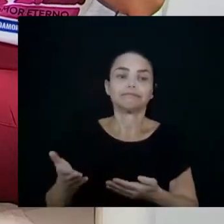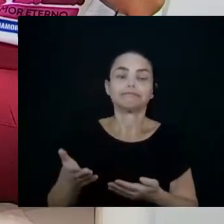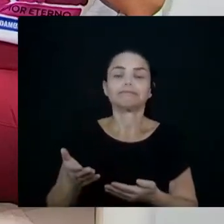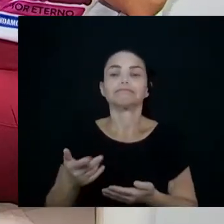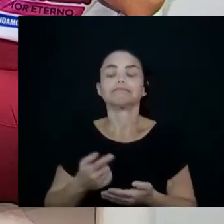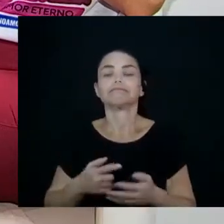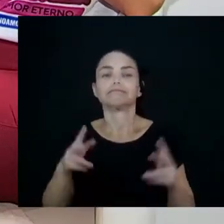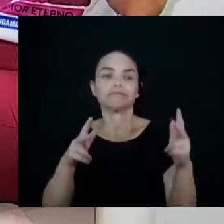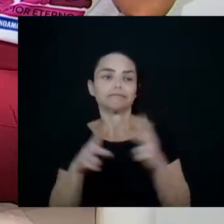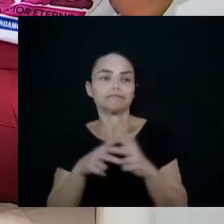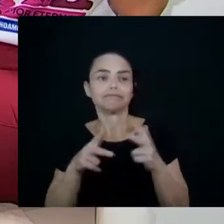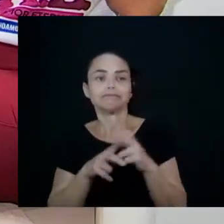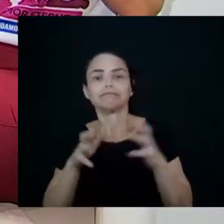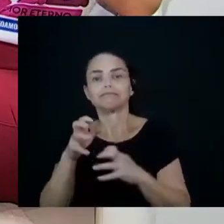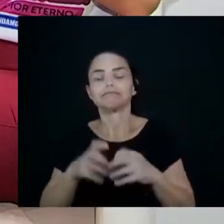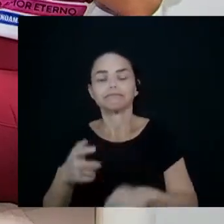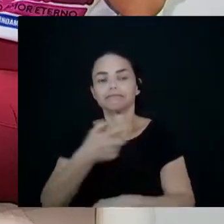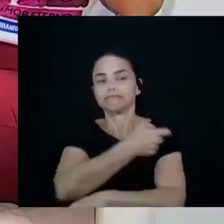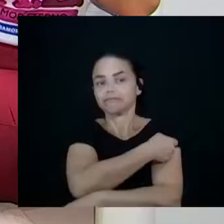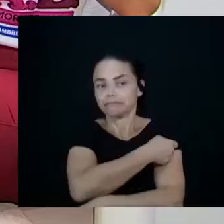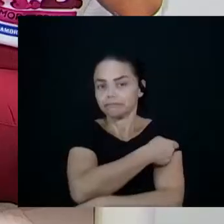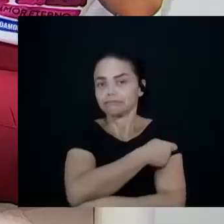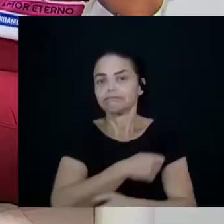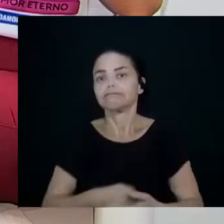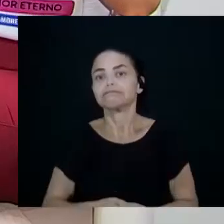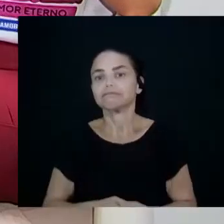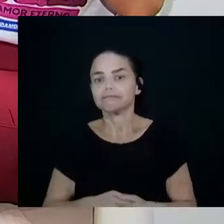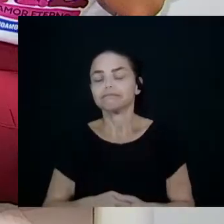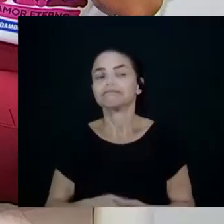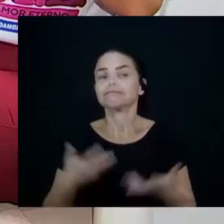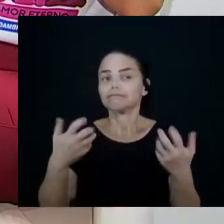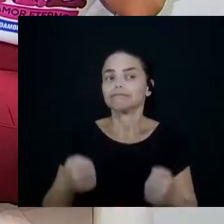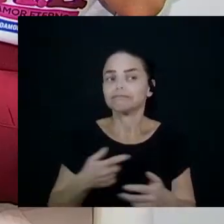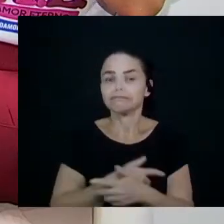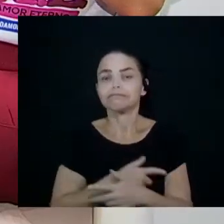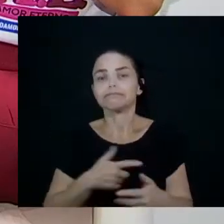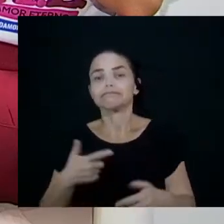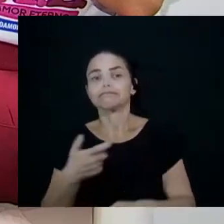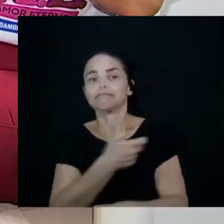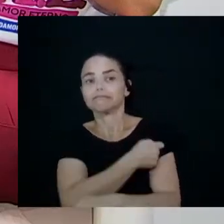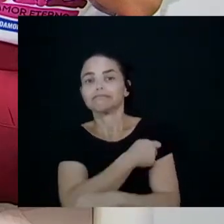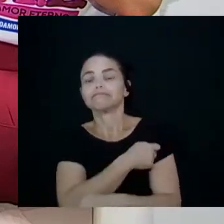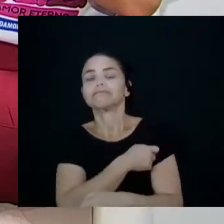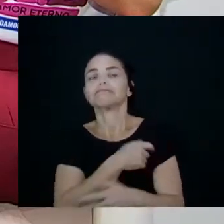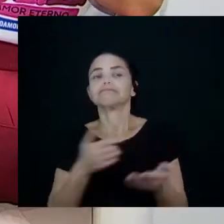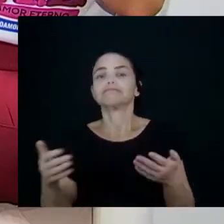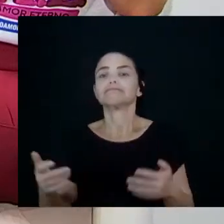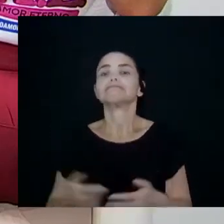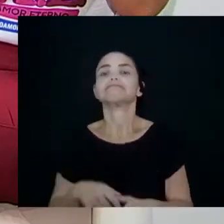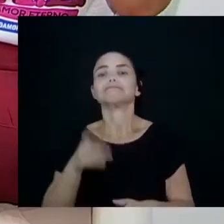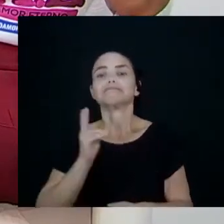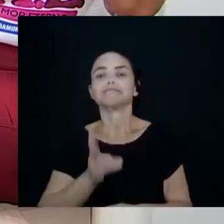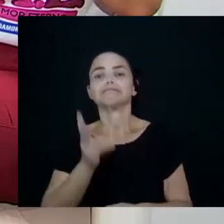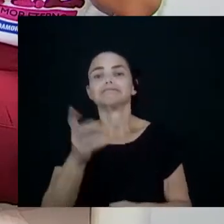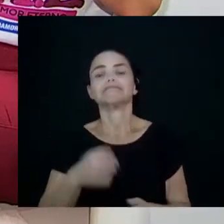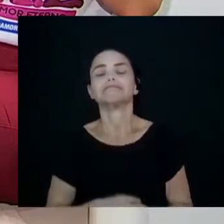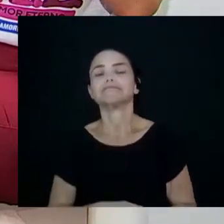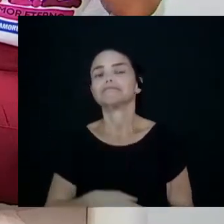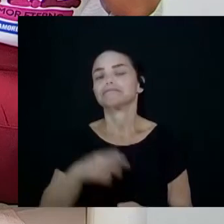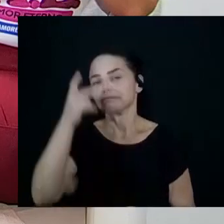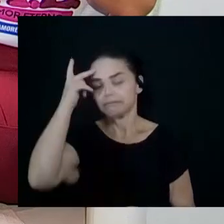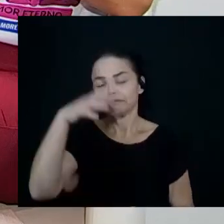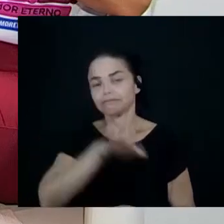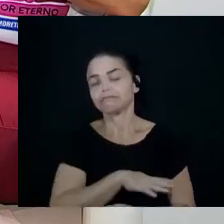exemplo, a época da vacina, tinha quem era contra a vacina, quem era a favor de vacina. E você tem que estar ali mediando, assim, o tempo todo. Que são pessoas diferentes, com